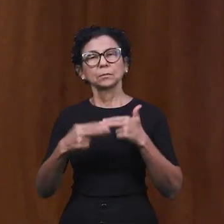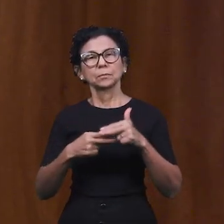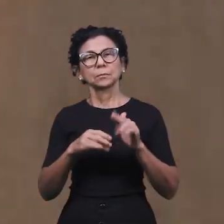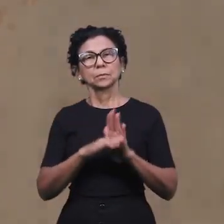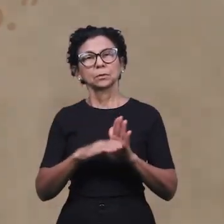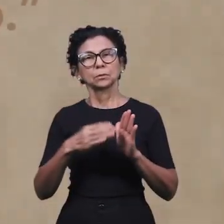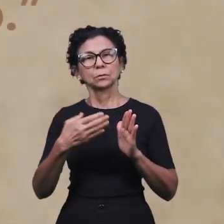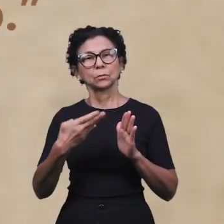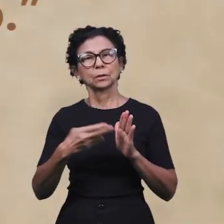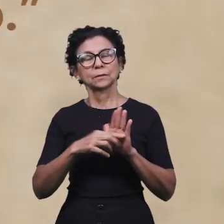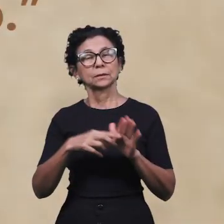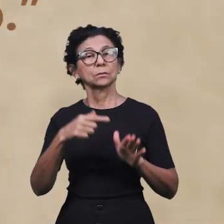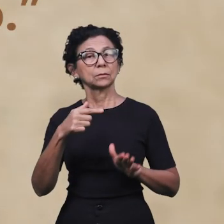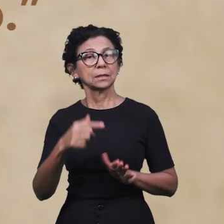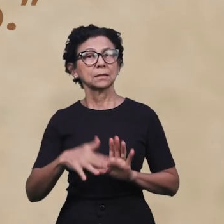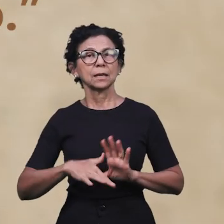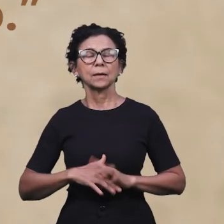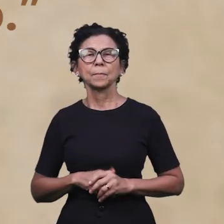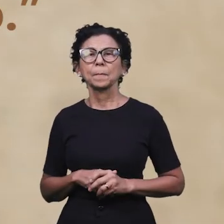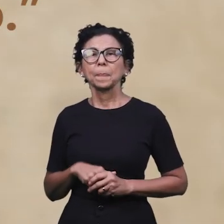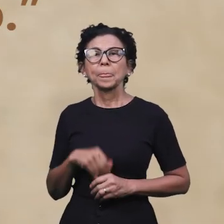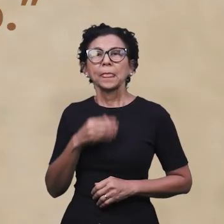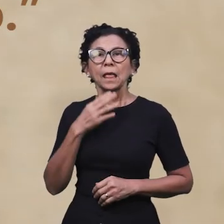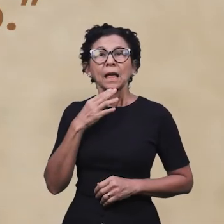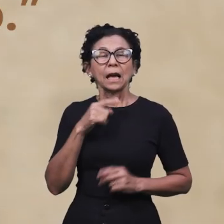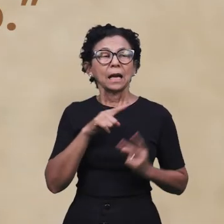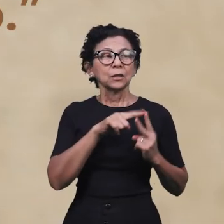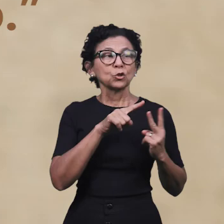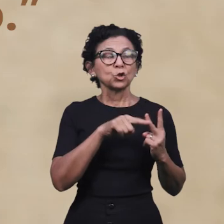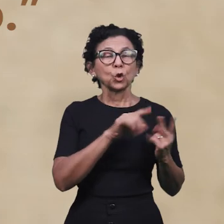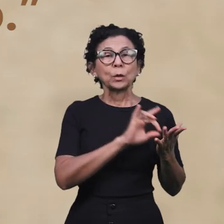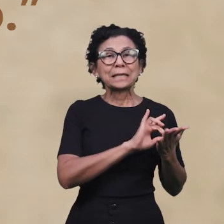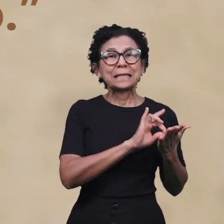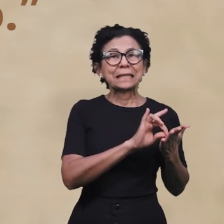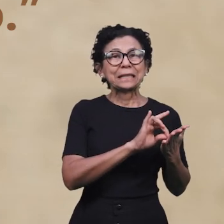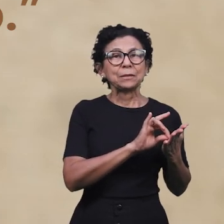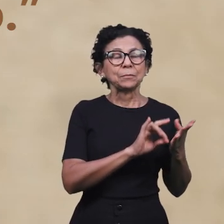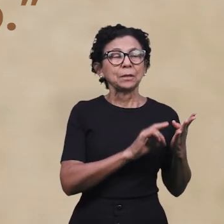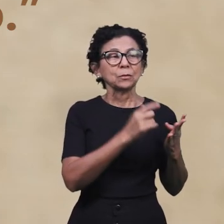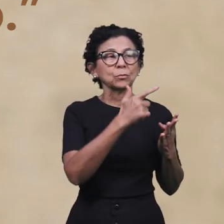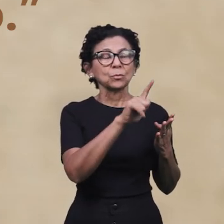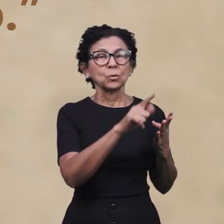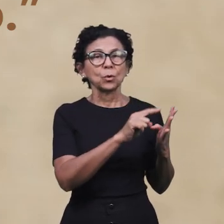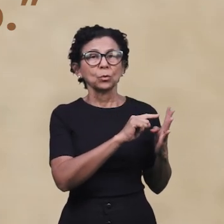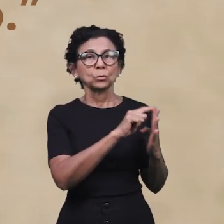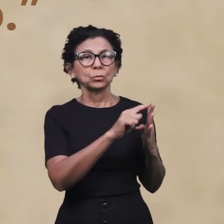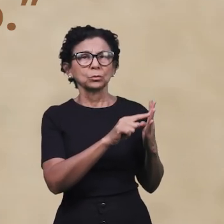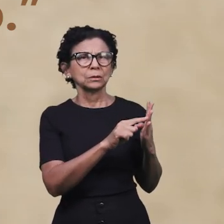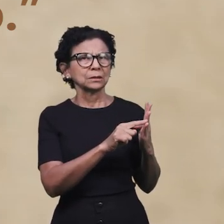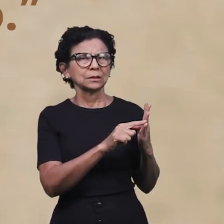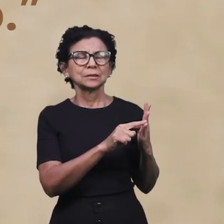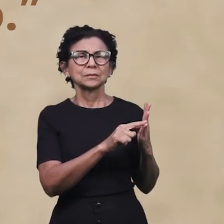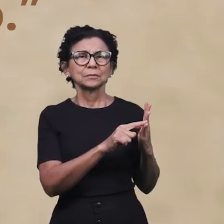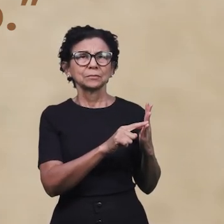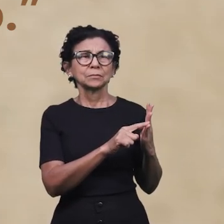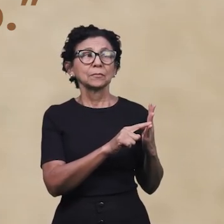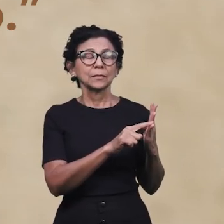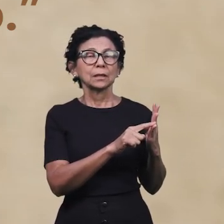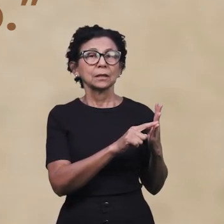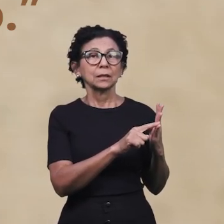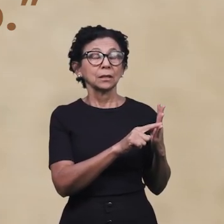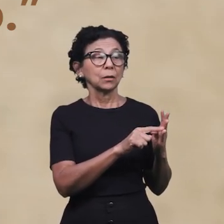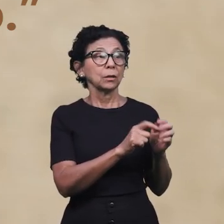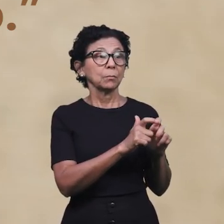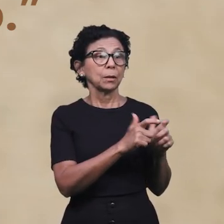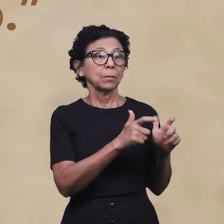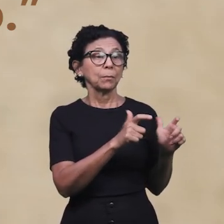4:7 diz assim: E sucedeu que, ouvindo Sambalate e Tobias, os arábios e os amonitas, as doditas, e tanto